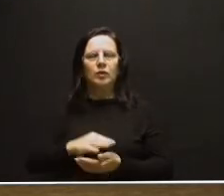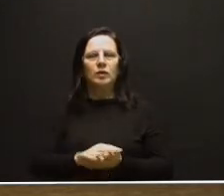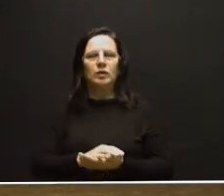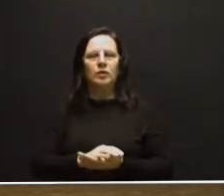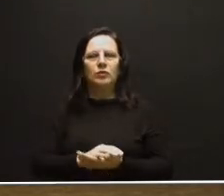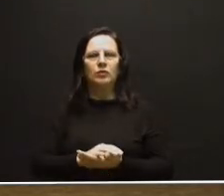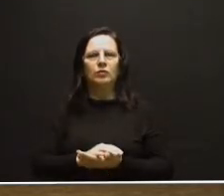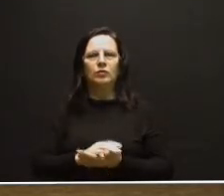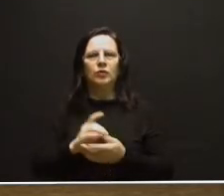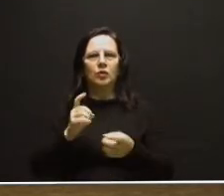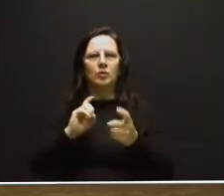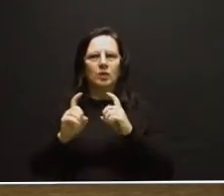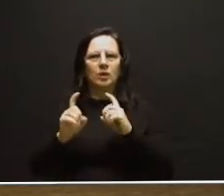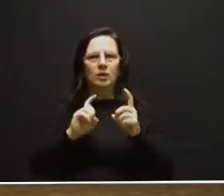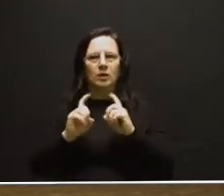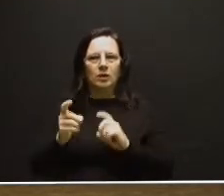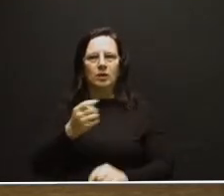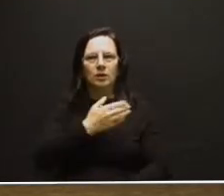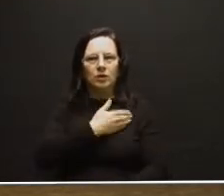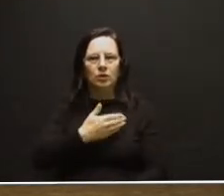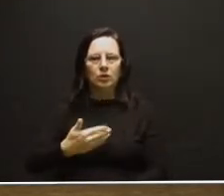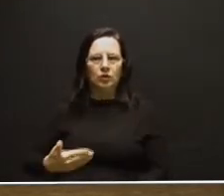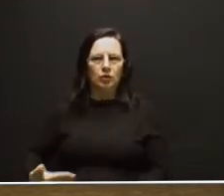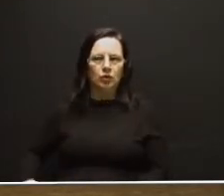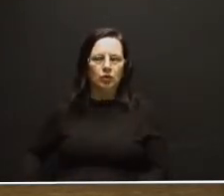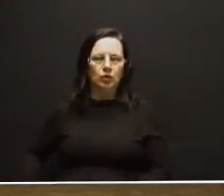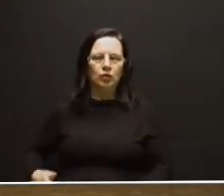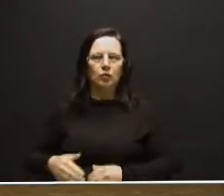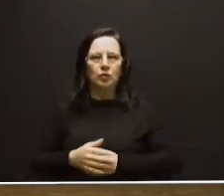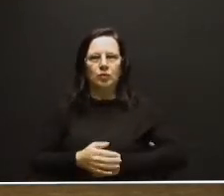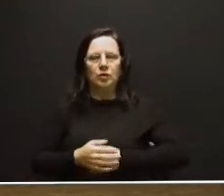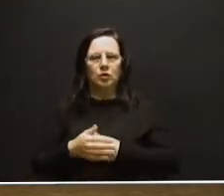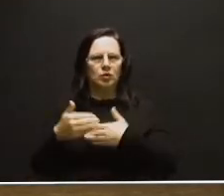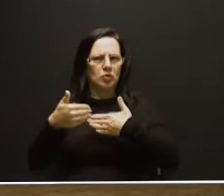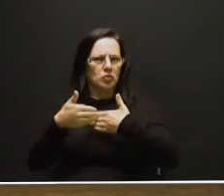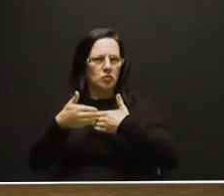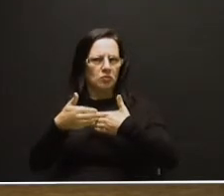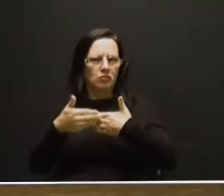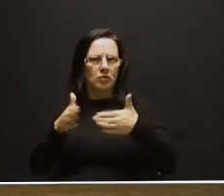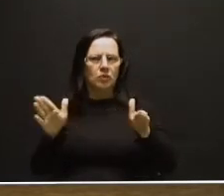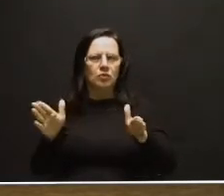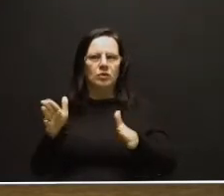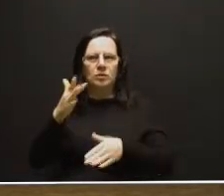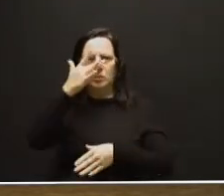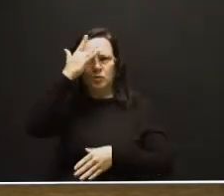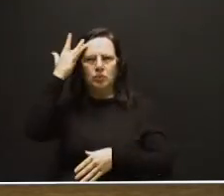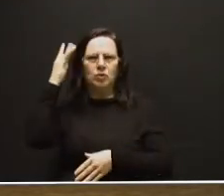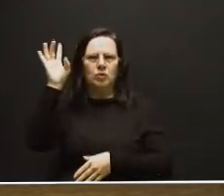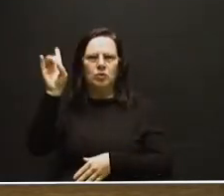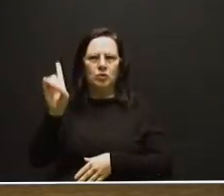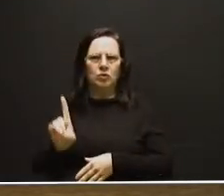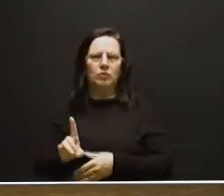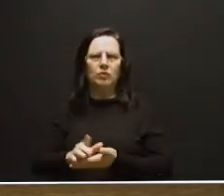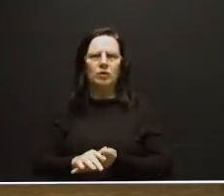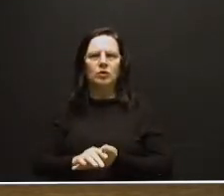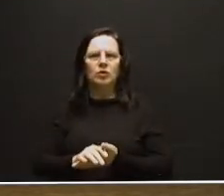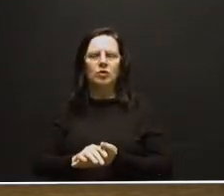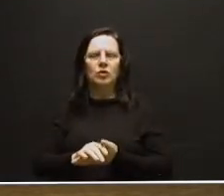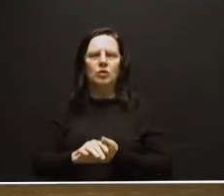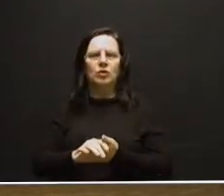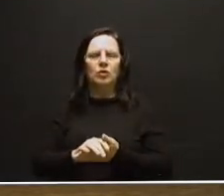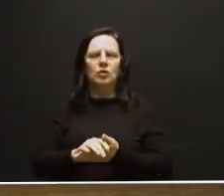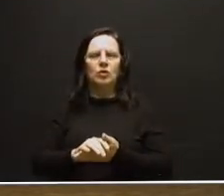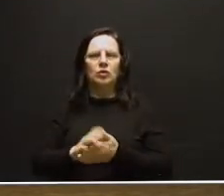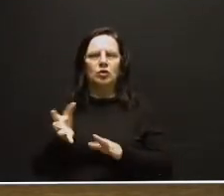uma audiência pública cujo tema era desbravando os mares da pessoa com deficiência que faz parte do projeto inclusão na